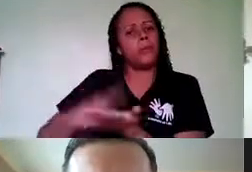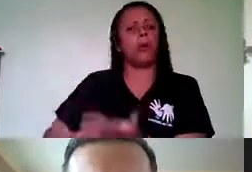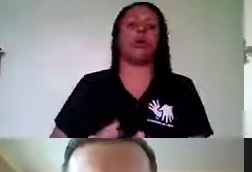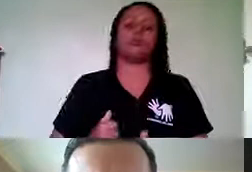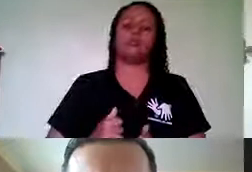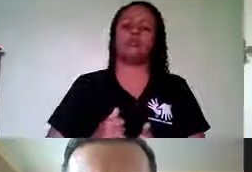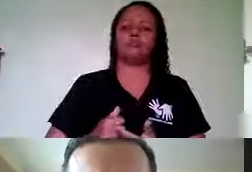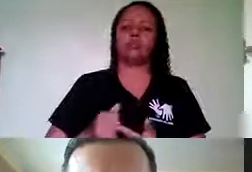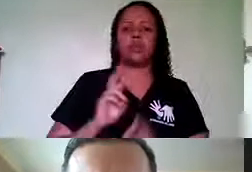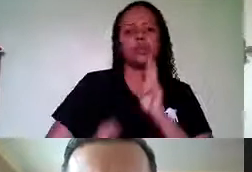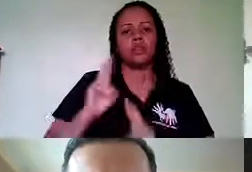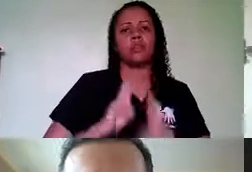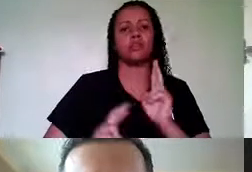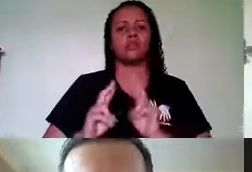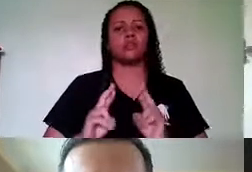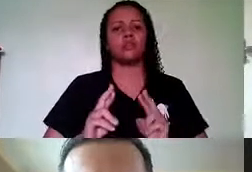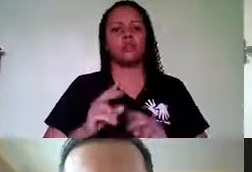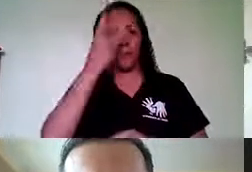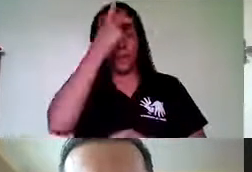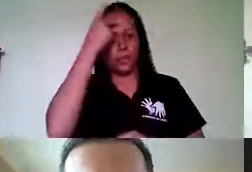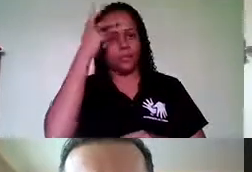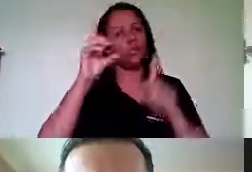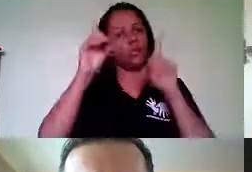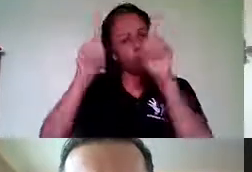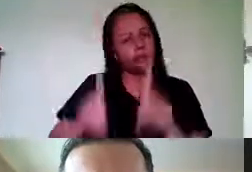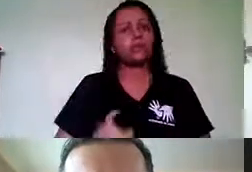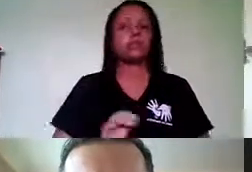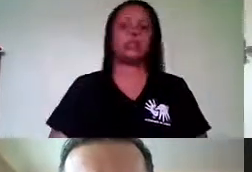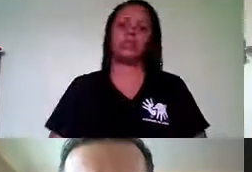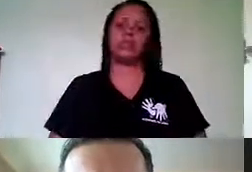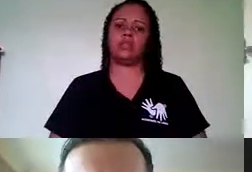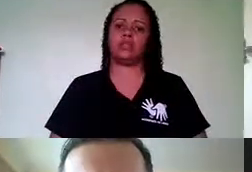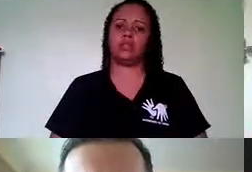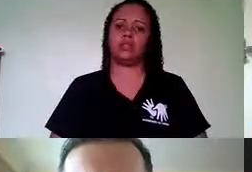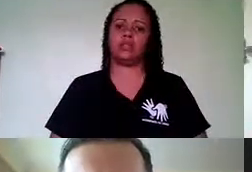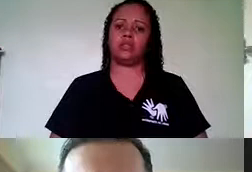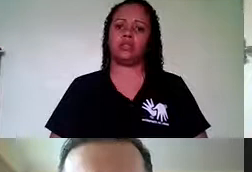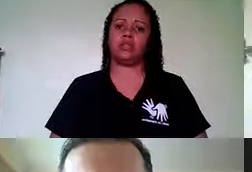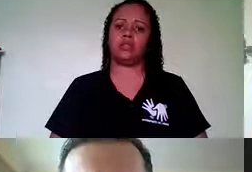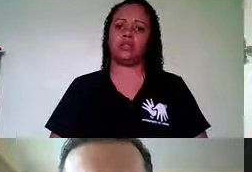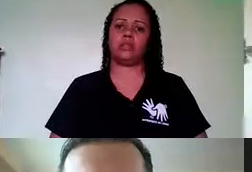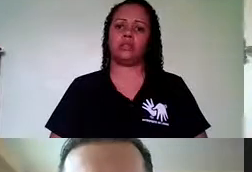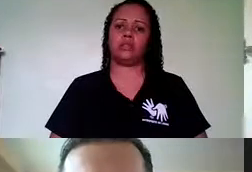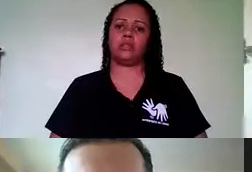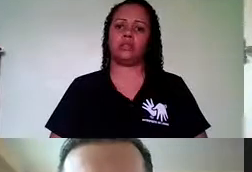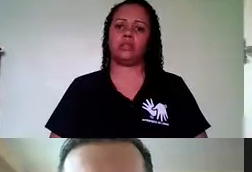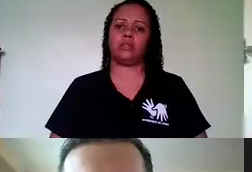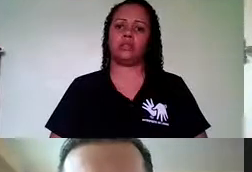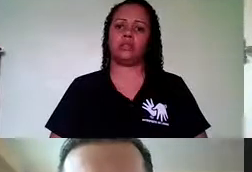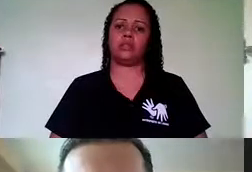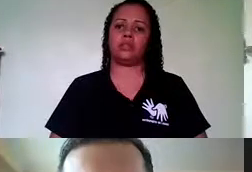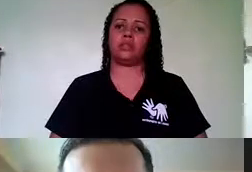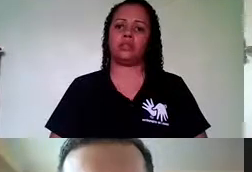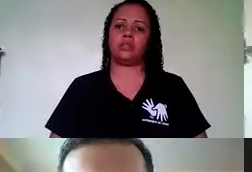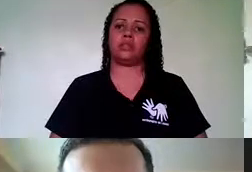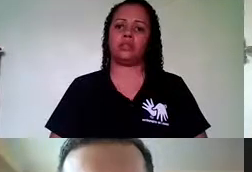como ela batalha em Brasília, né? Ela não falou que tem deficiência, mas eu vejo nela uma grande lutadora, mas tem